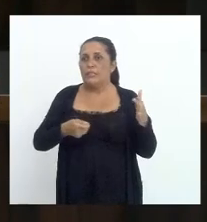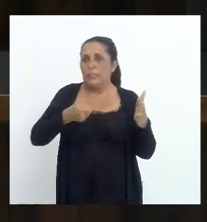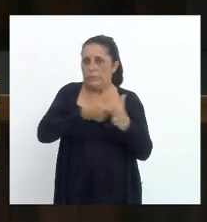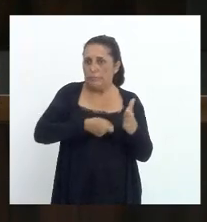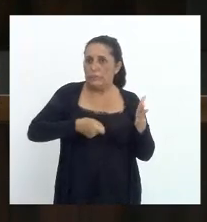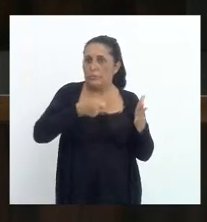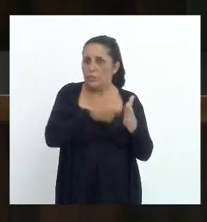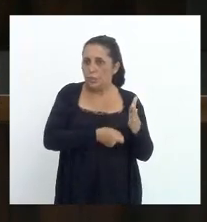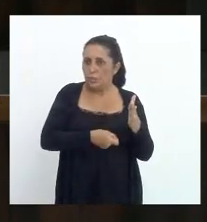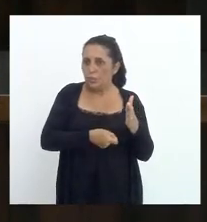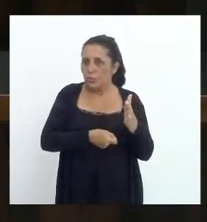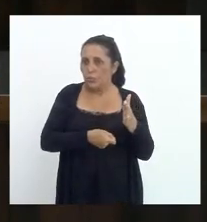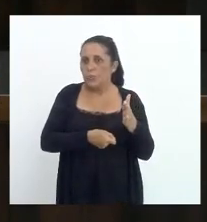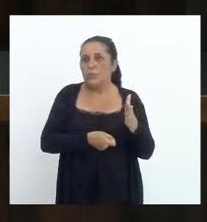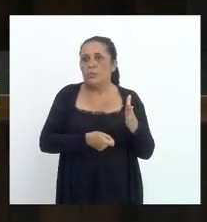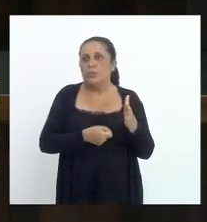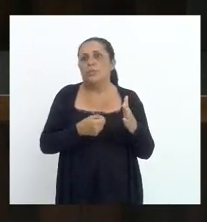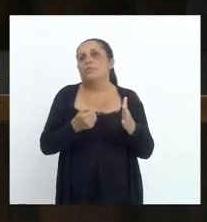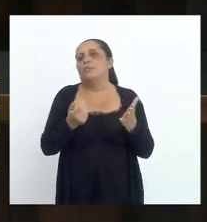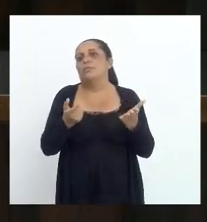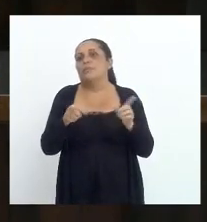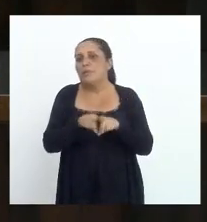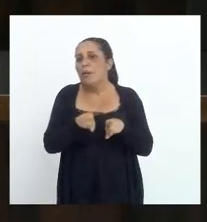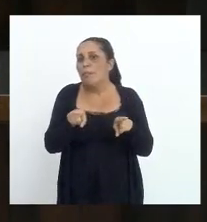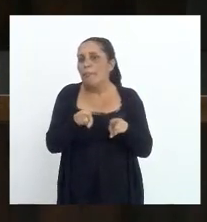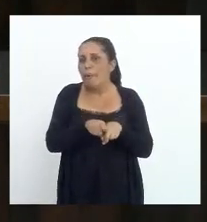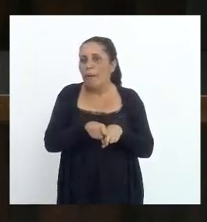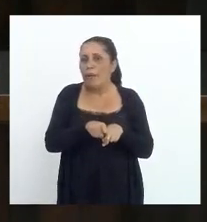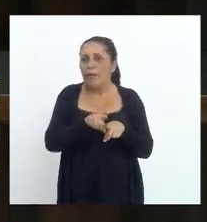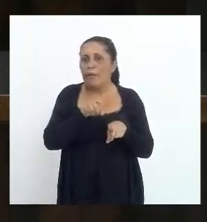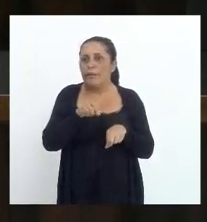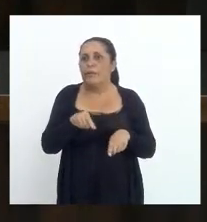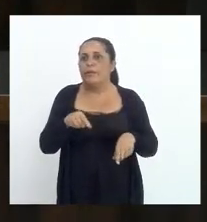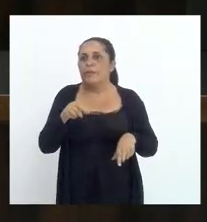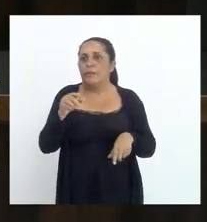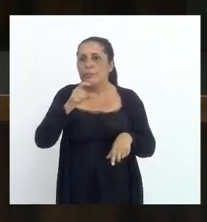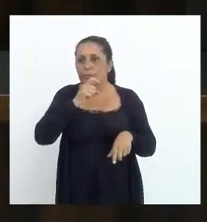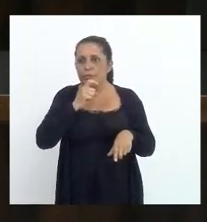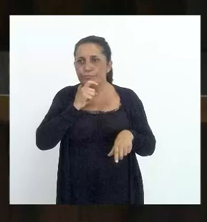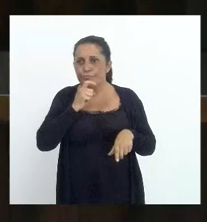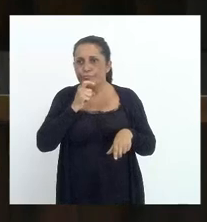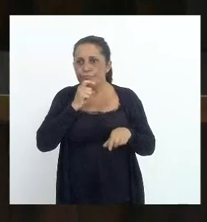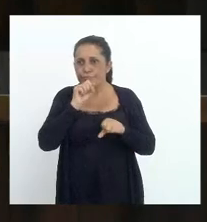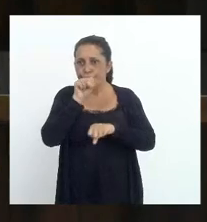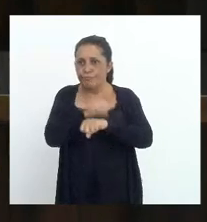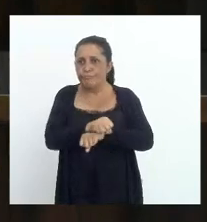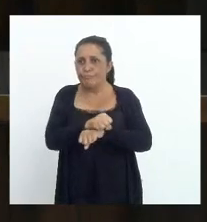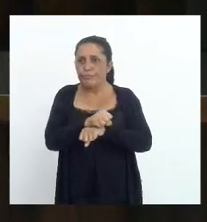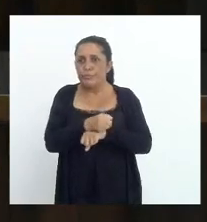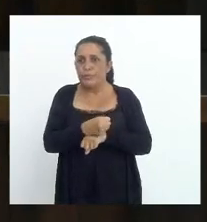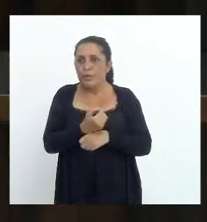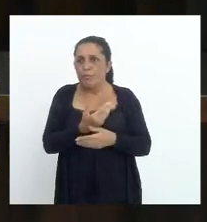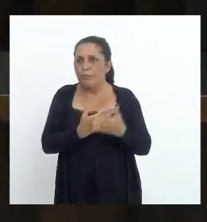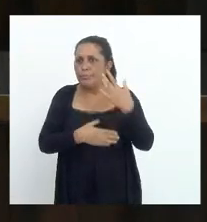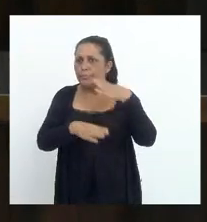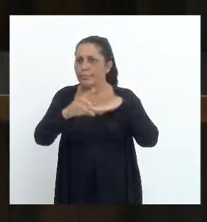questão dos triênios congelados e o excesso de terceirização.